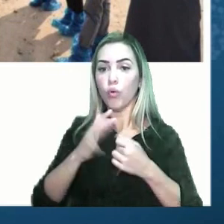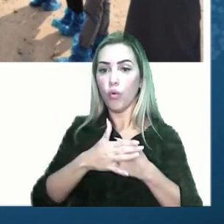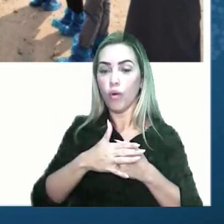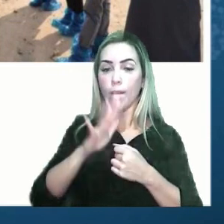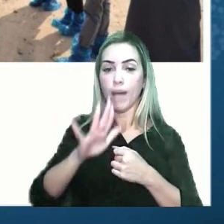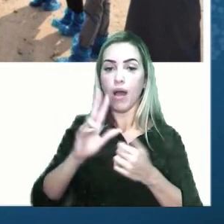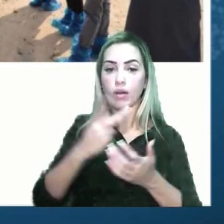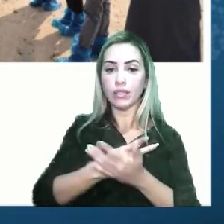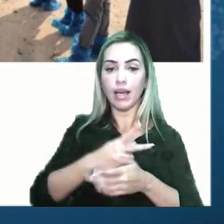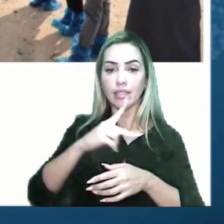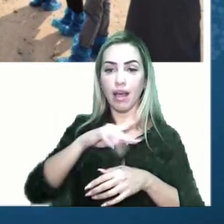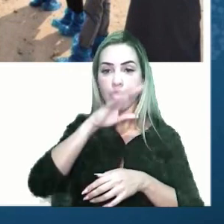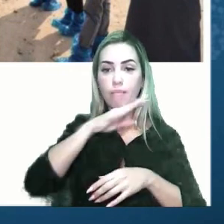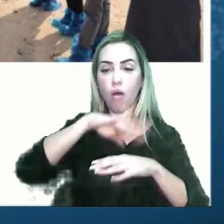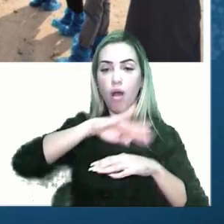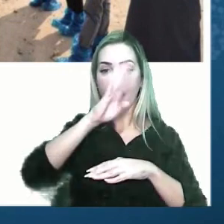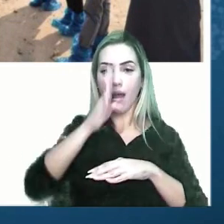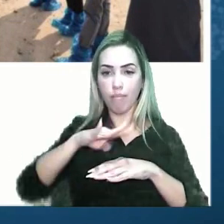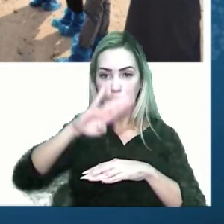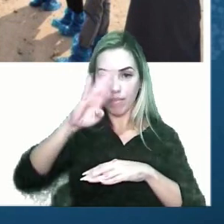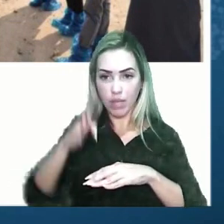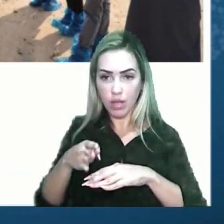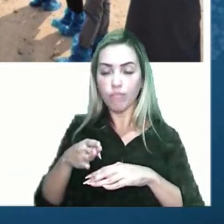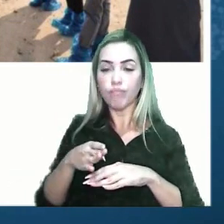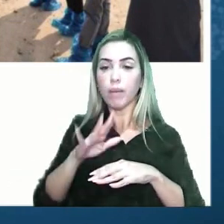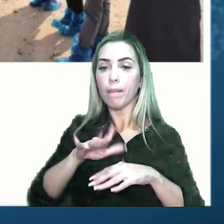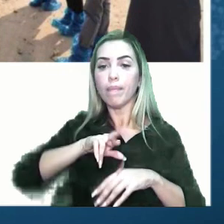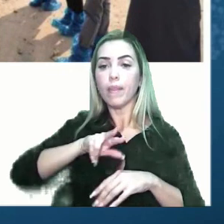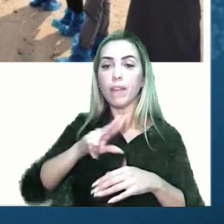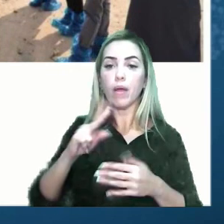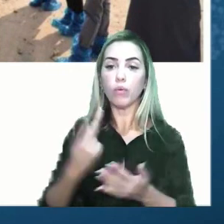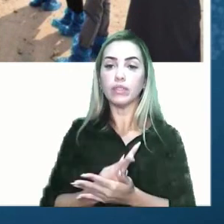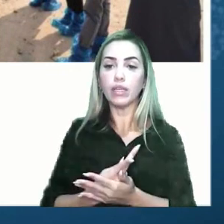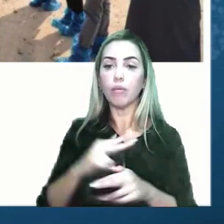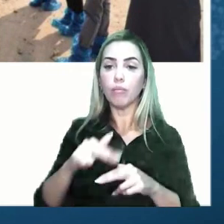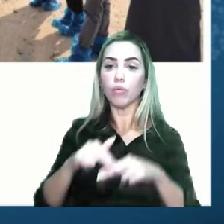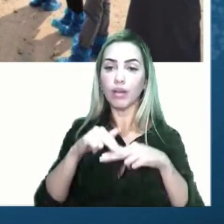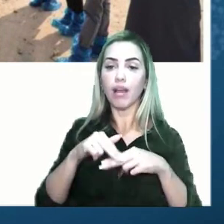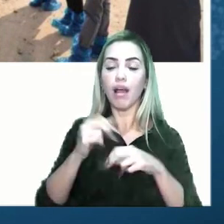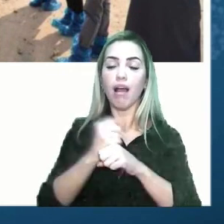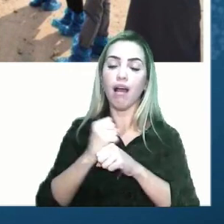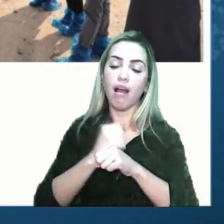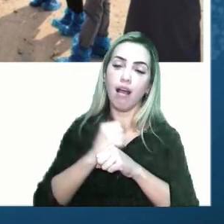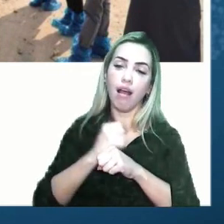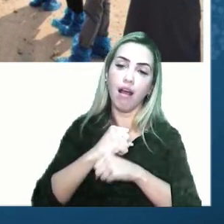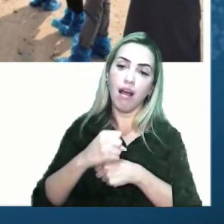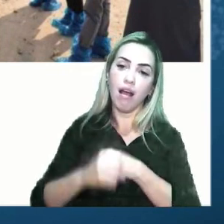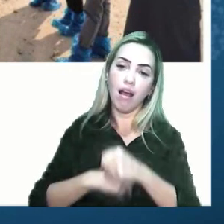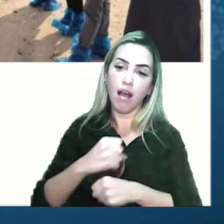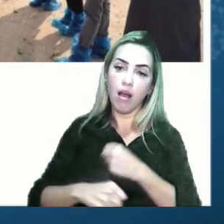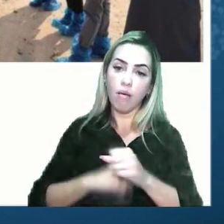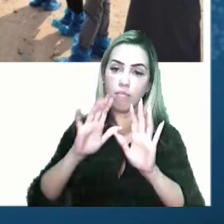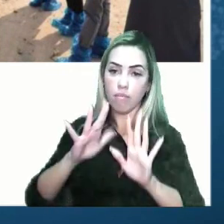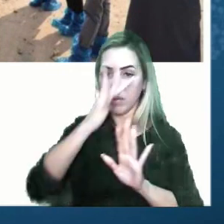afeta camelos no Oriente Médio, e não foi o caso por muitas décadas, mas pessoas